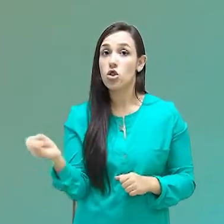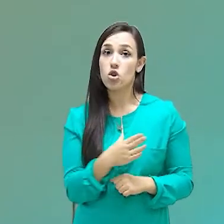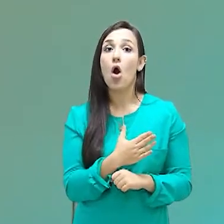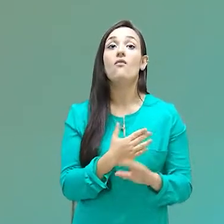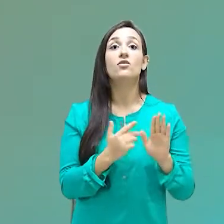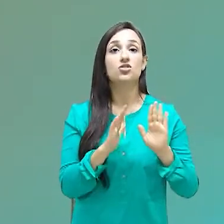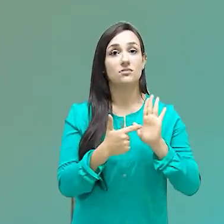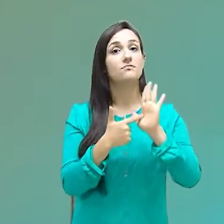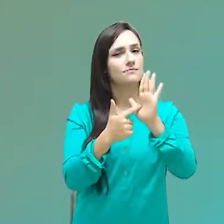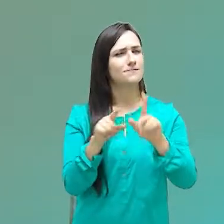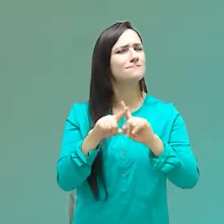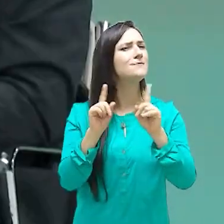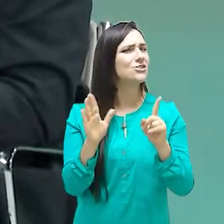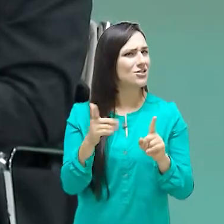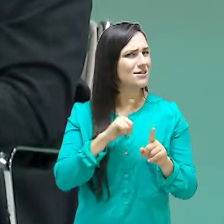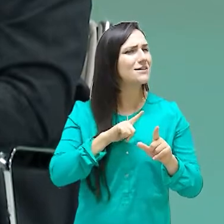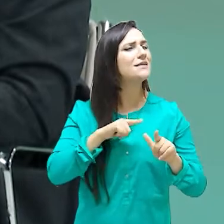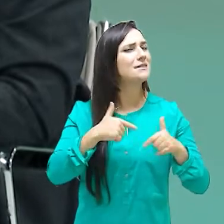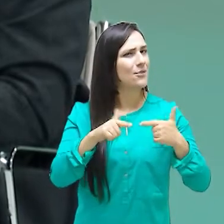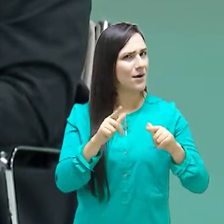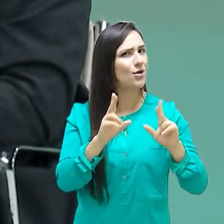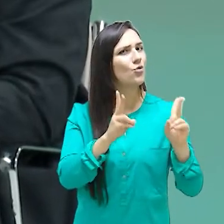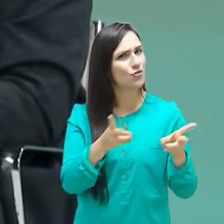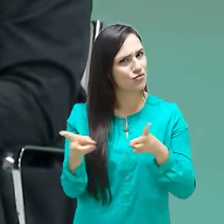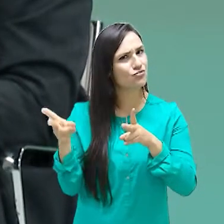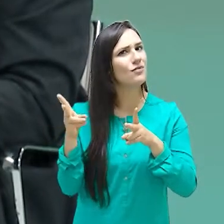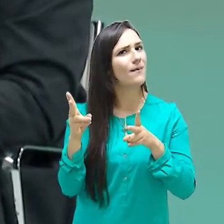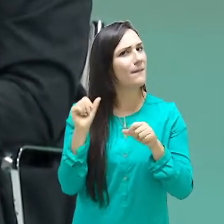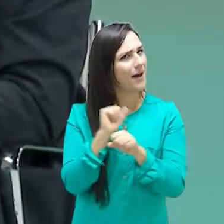não pretende parar por enquanto. Não.